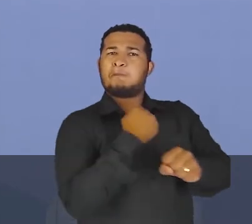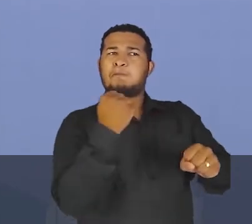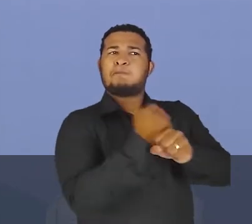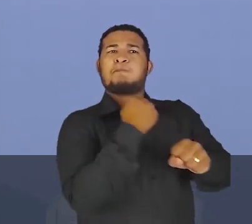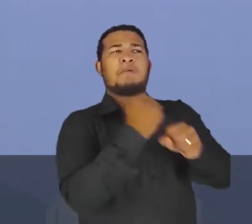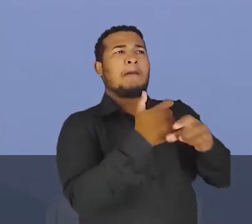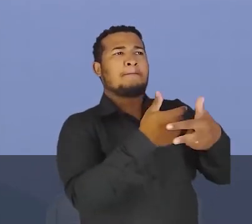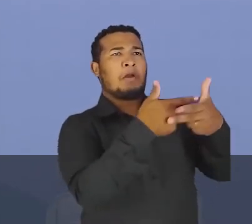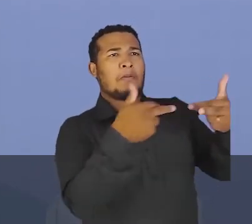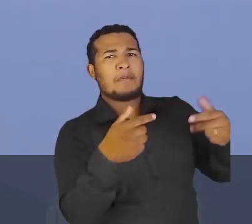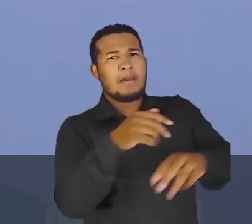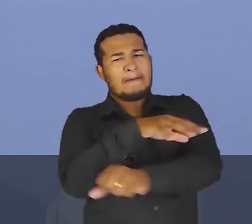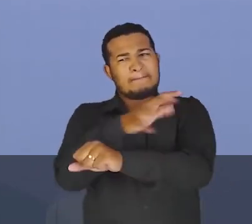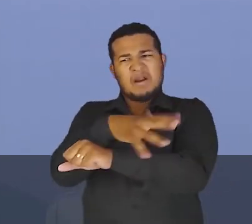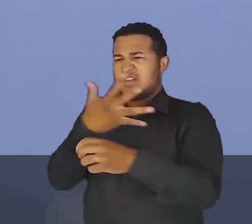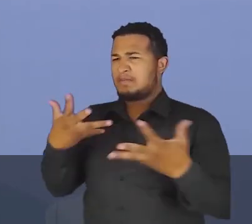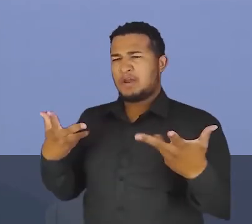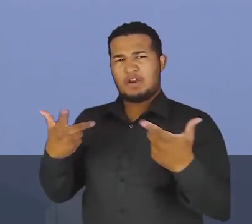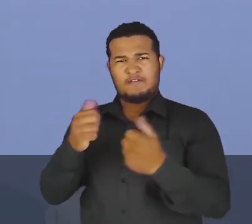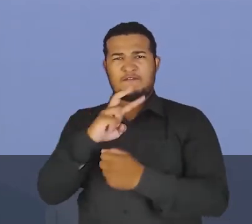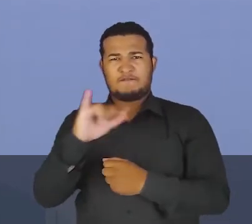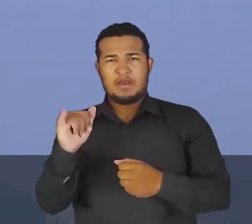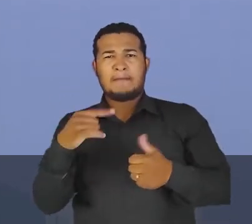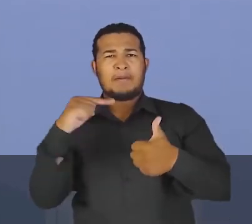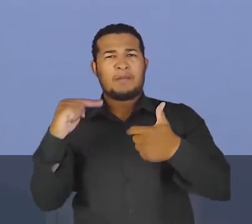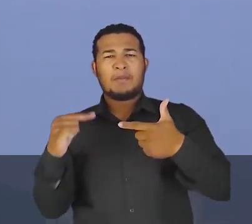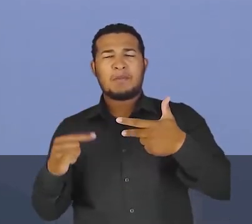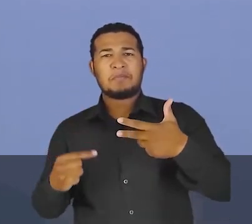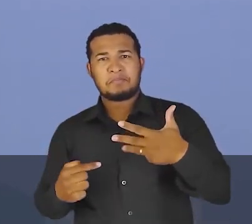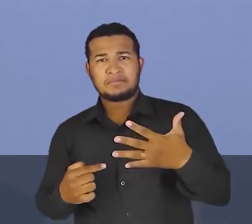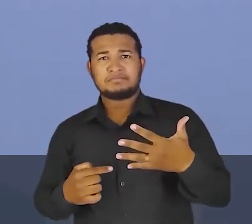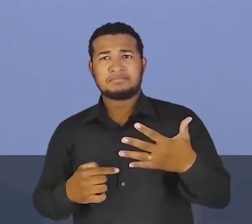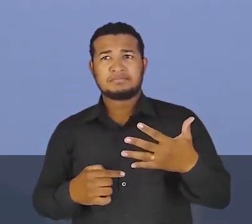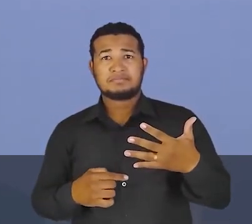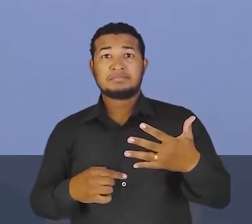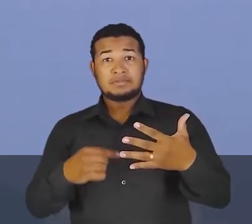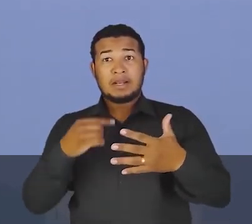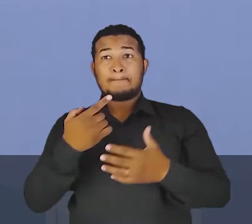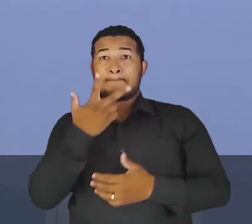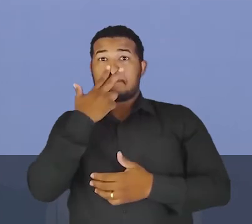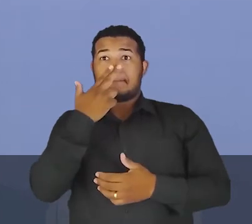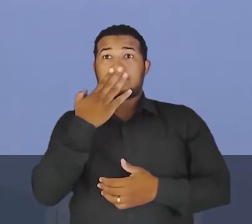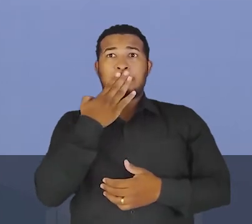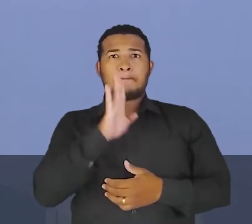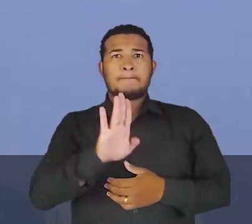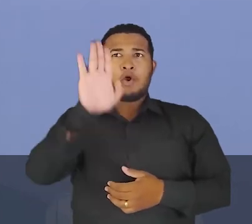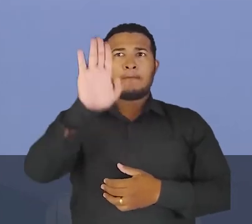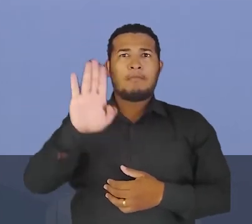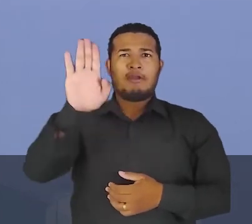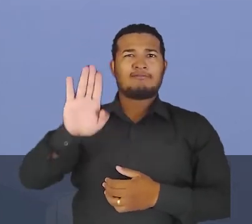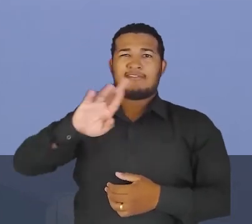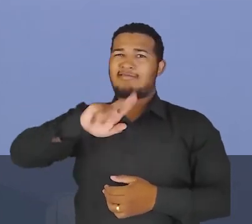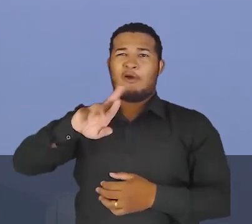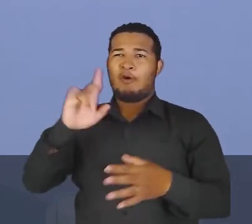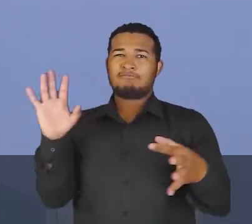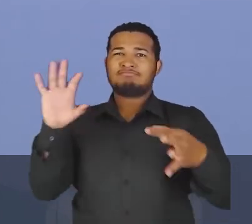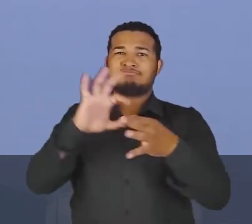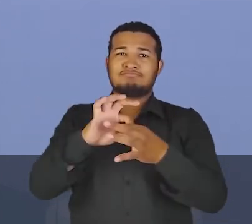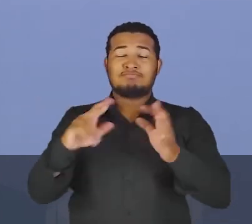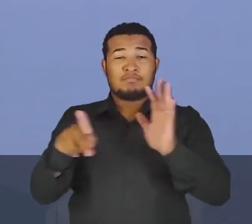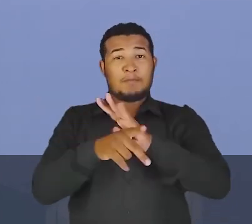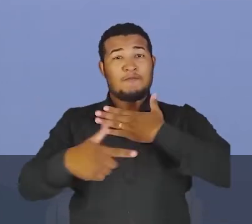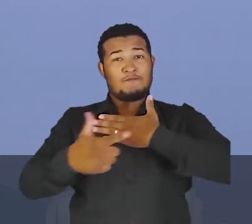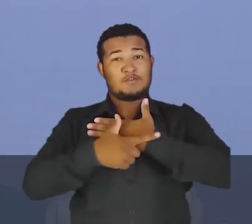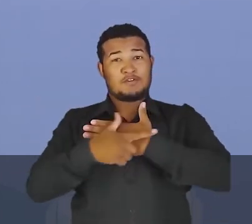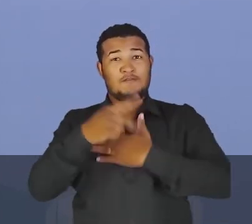vou revitalizar a praça da cidade, e etc, etc, etc. Essas promessas, gente, não dizem respeito à